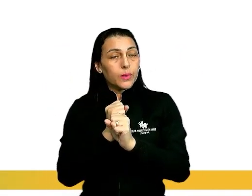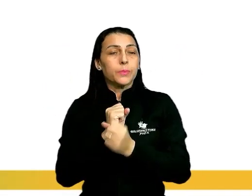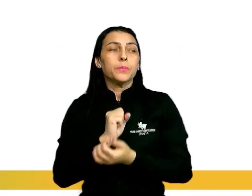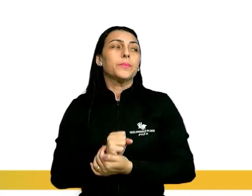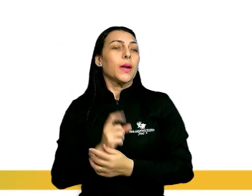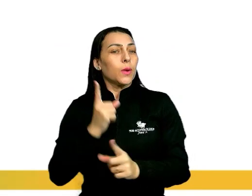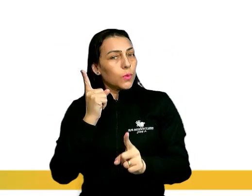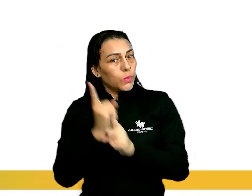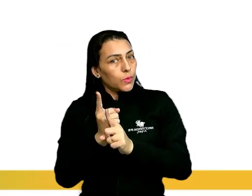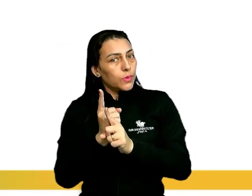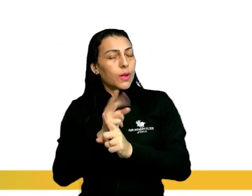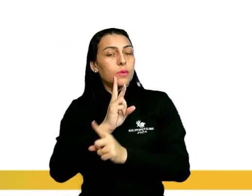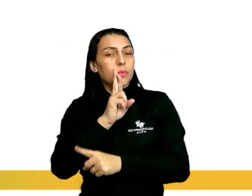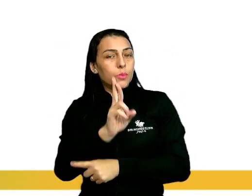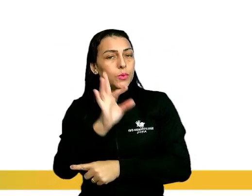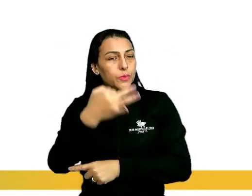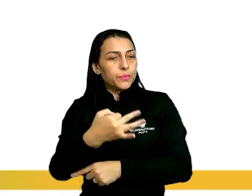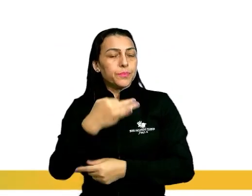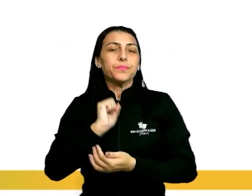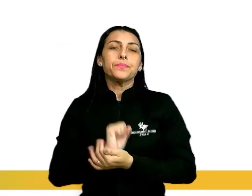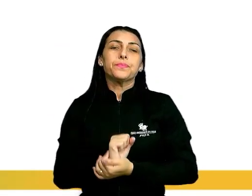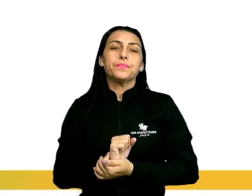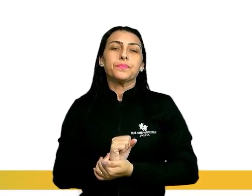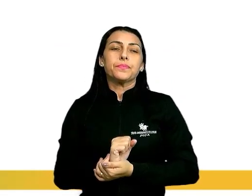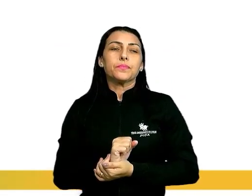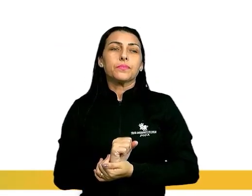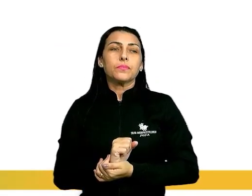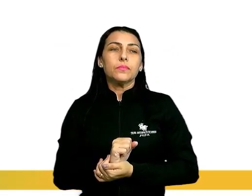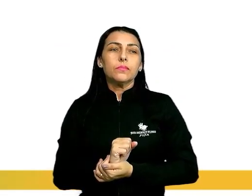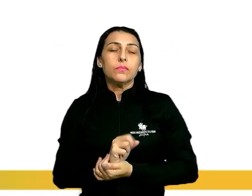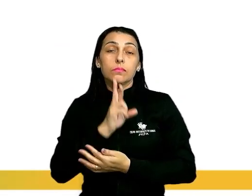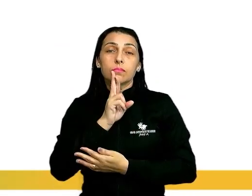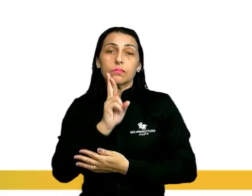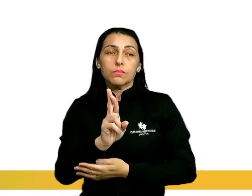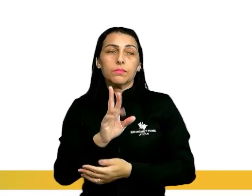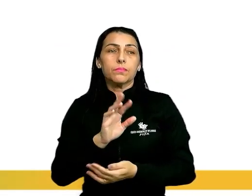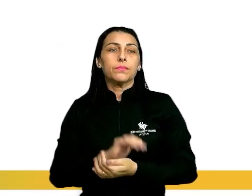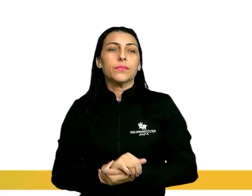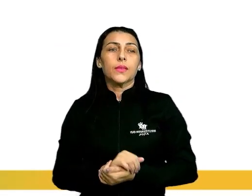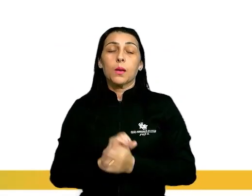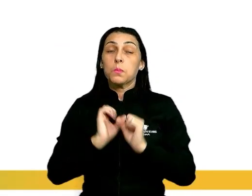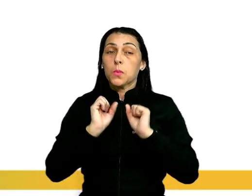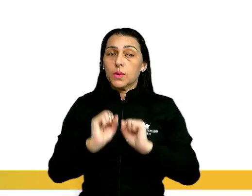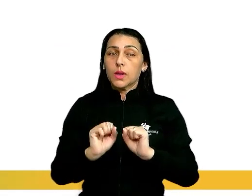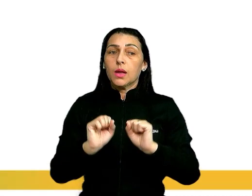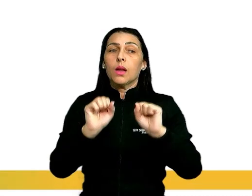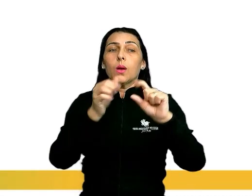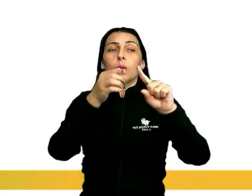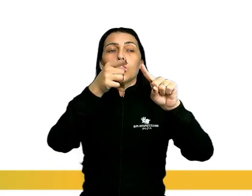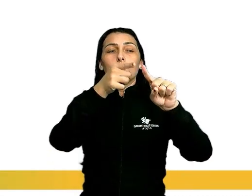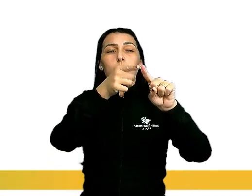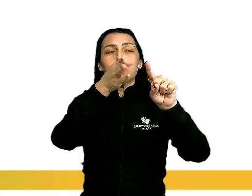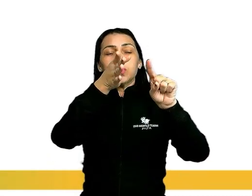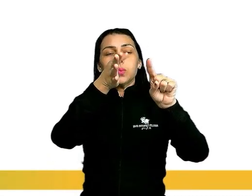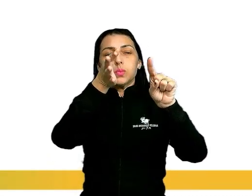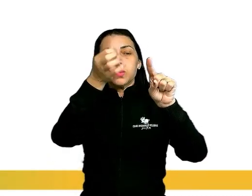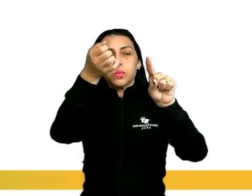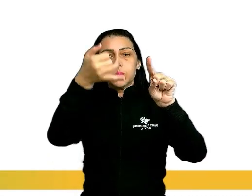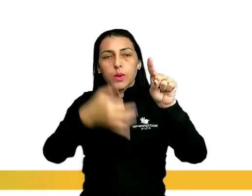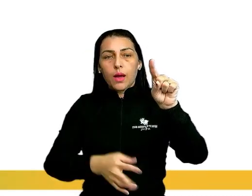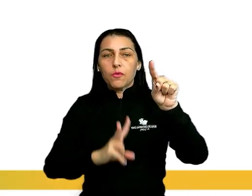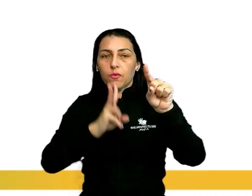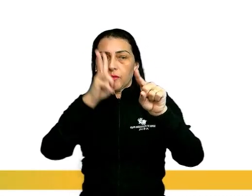cálculo para dnos então a resposta correta vamos lá então pra resolução então nós podemos decompor aqui a força de